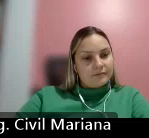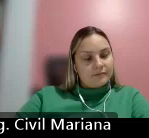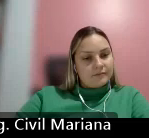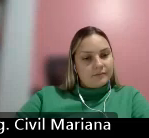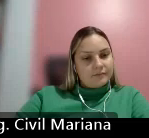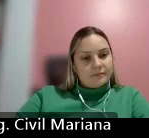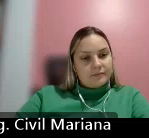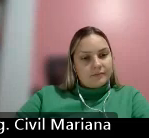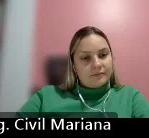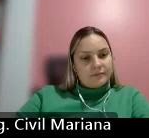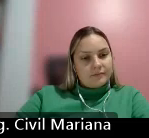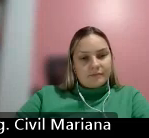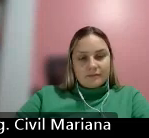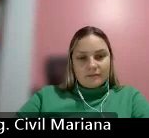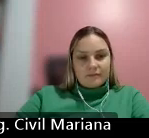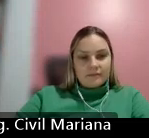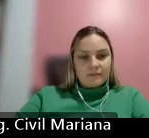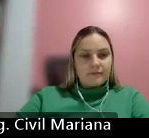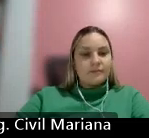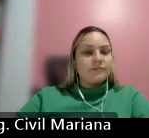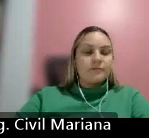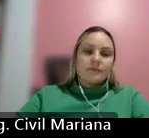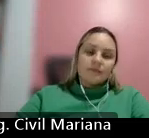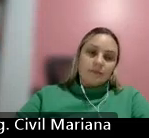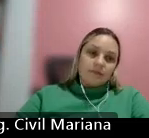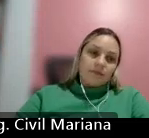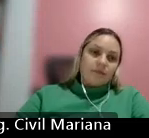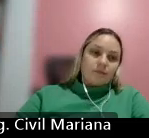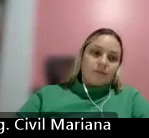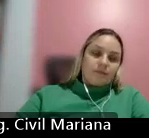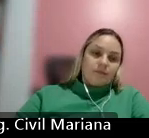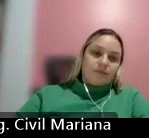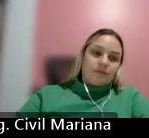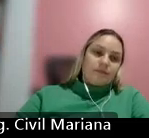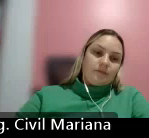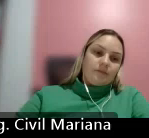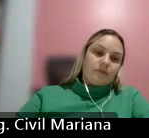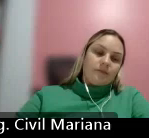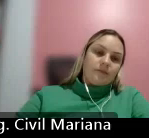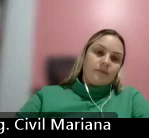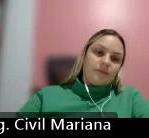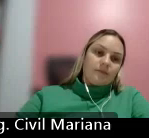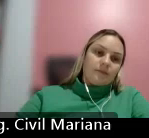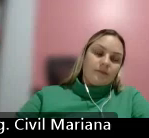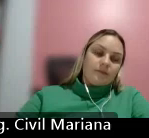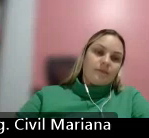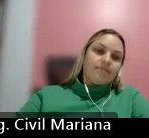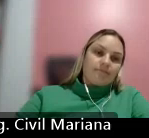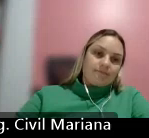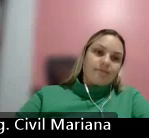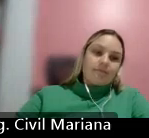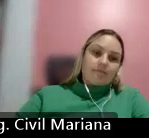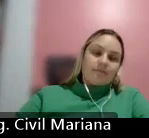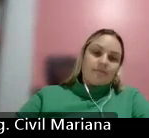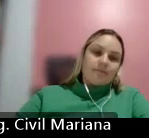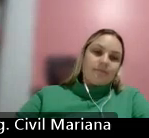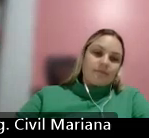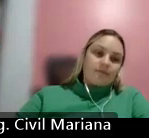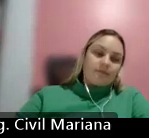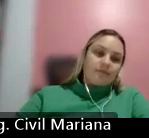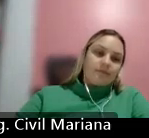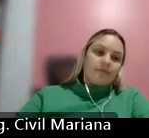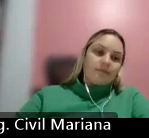não há necessidade. Então, nós fizemos uma vistoria nos 15 pavimentos e condenamos a edificação, pedimos